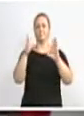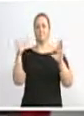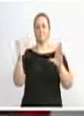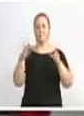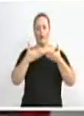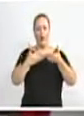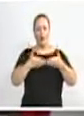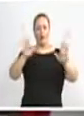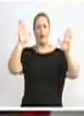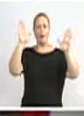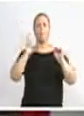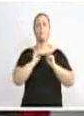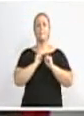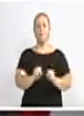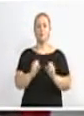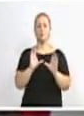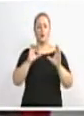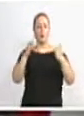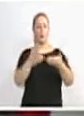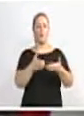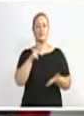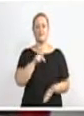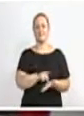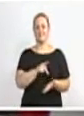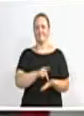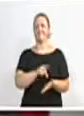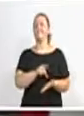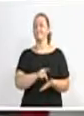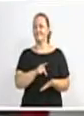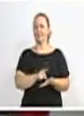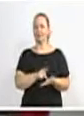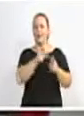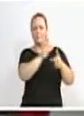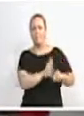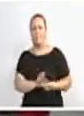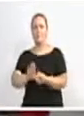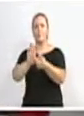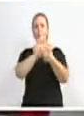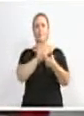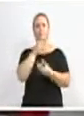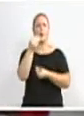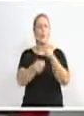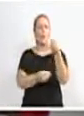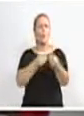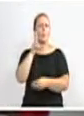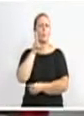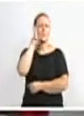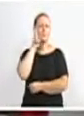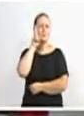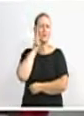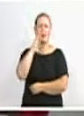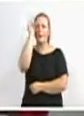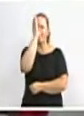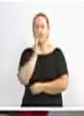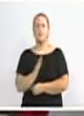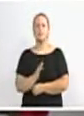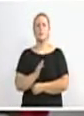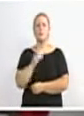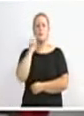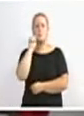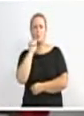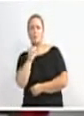da Comissão da Verdade para desvendar um pouco da história do nosso Brasil, que levou muitos brasileiros e muitas brasileiras